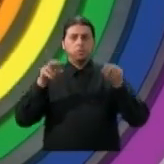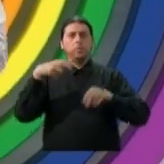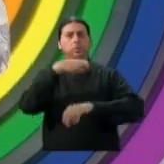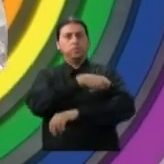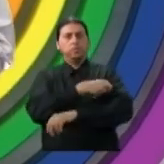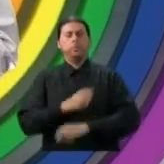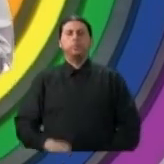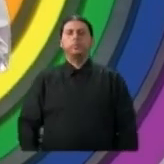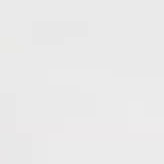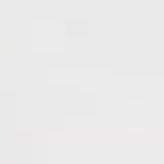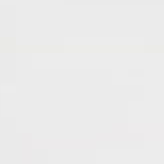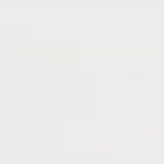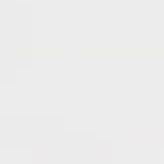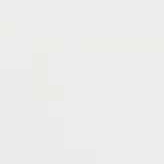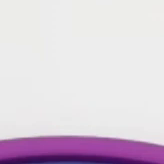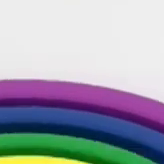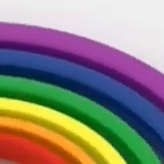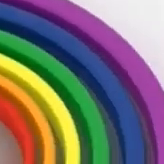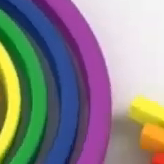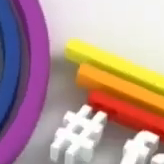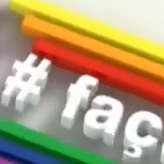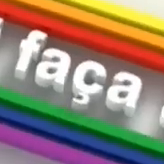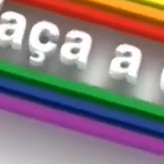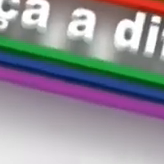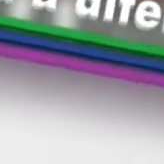é vacinação.